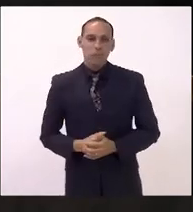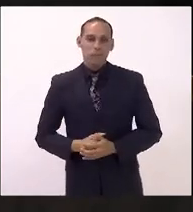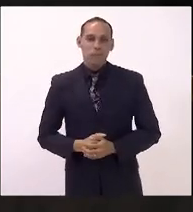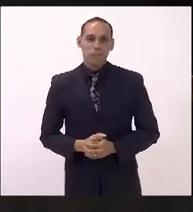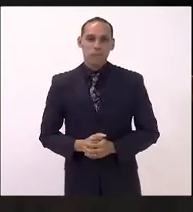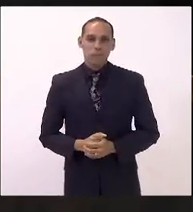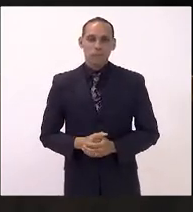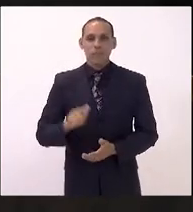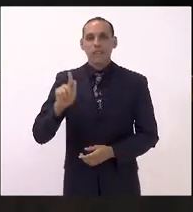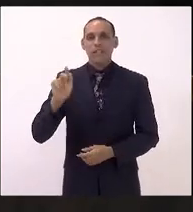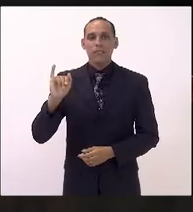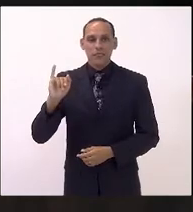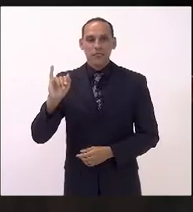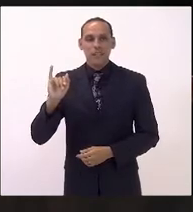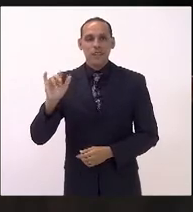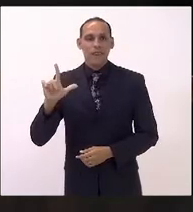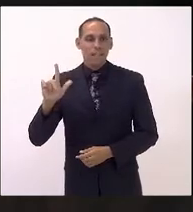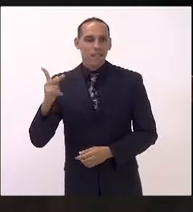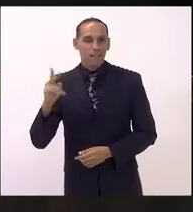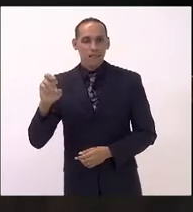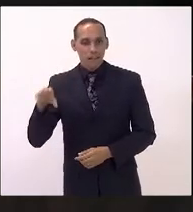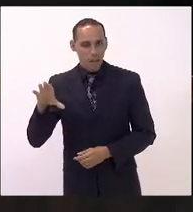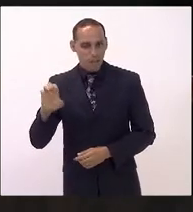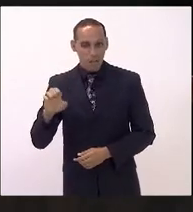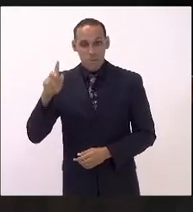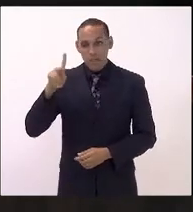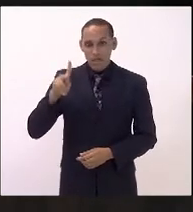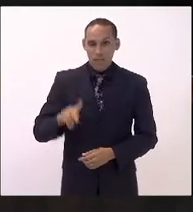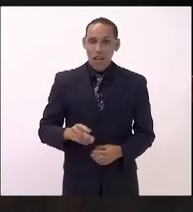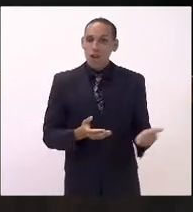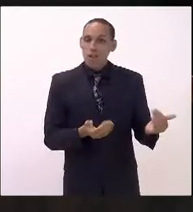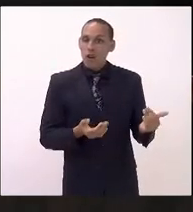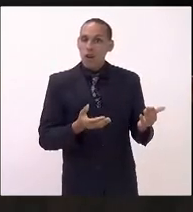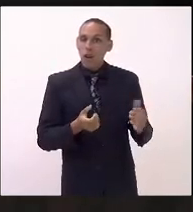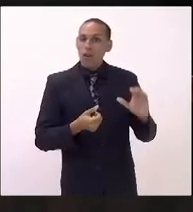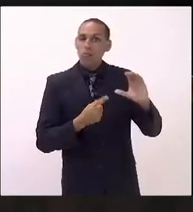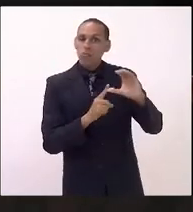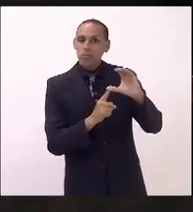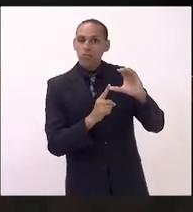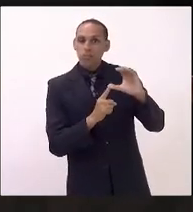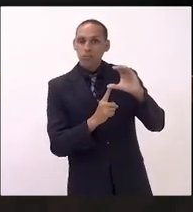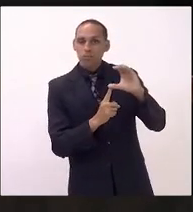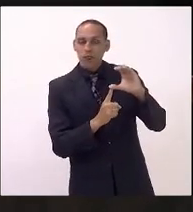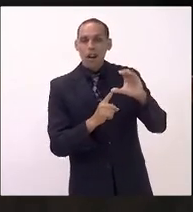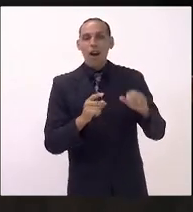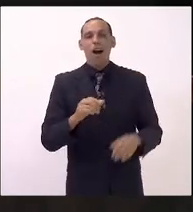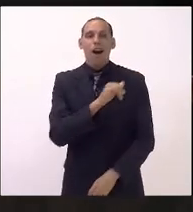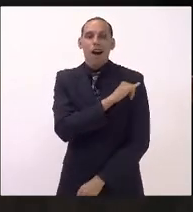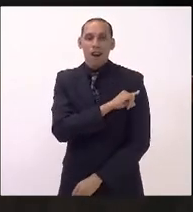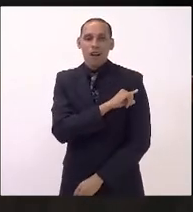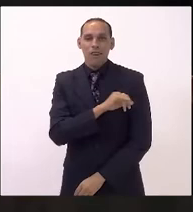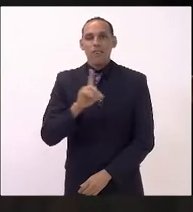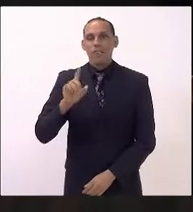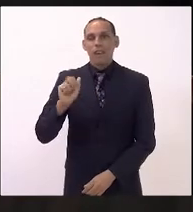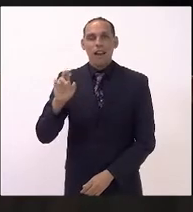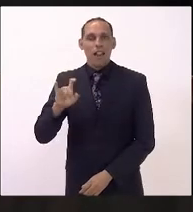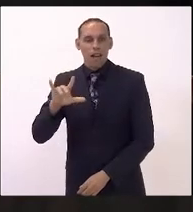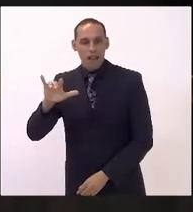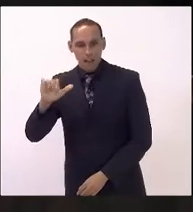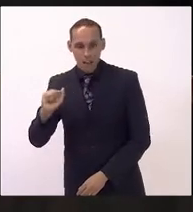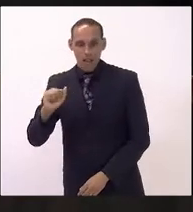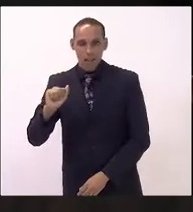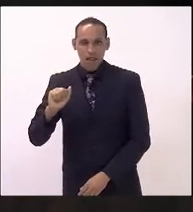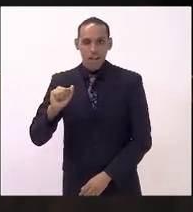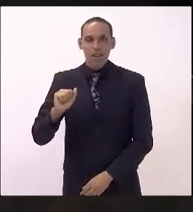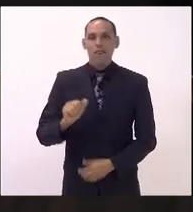de Guilherme Sanches, presidente da Juventude Socialista Carioca, de Darleia Cristiana dos